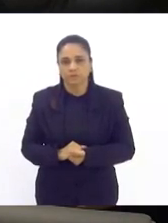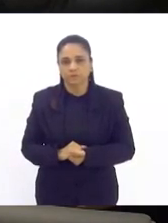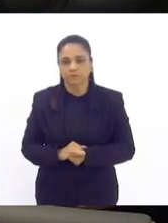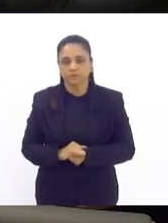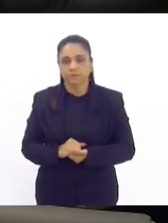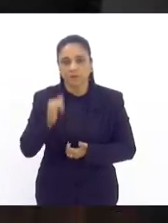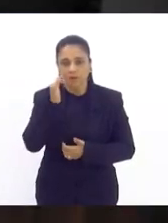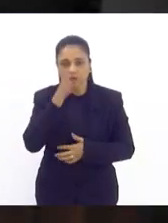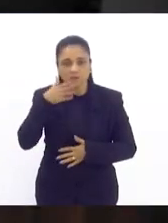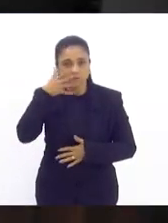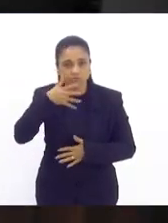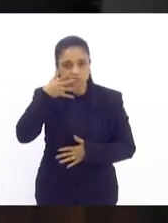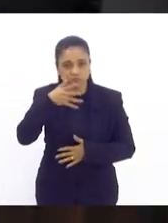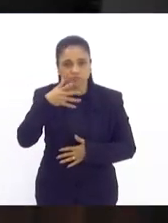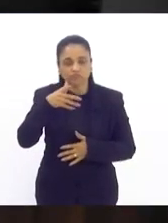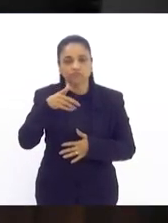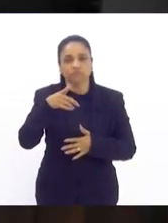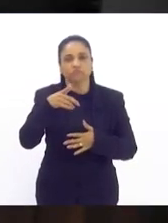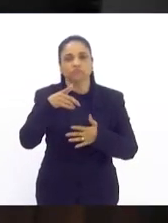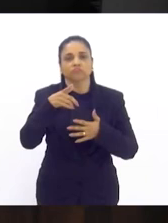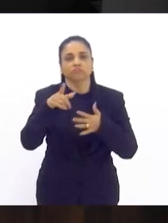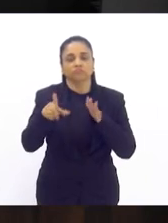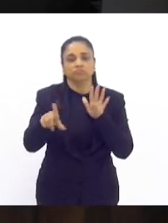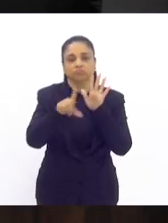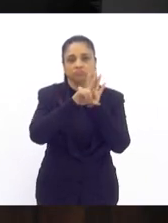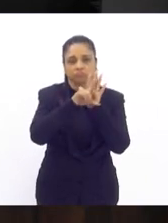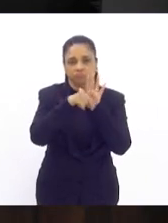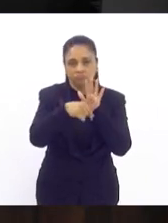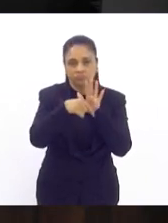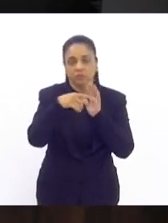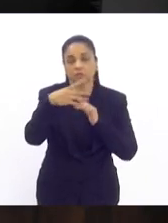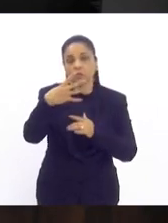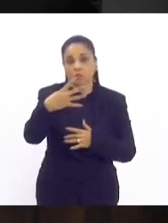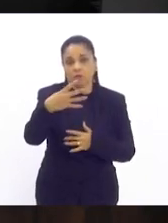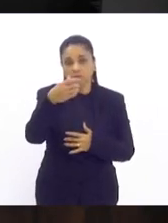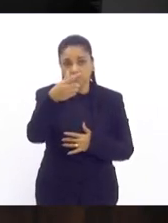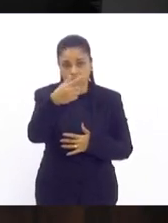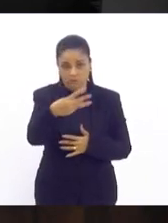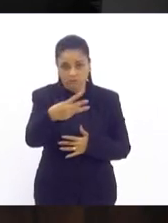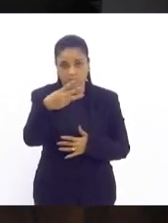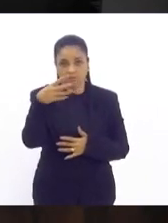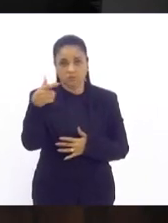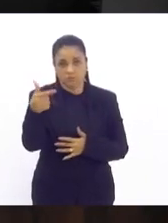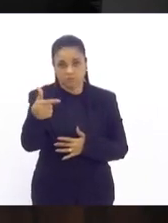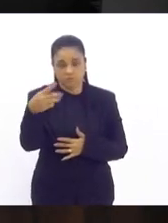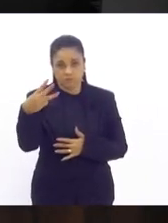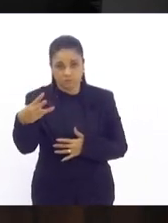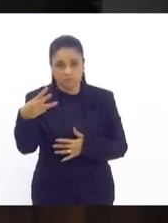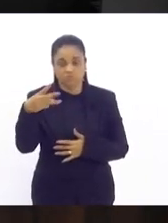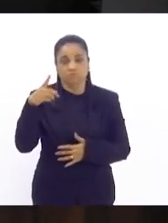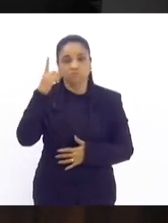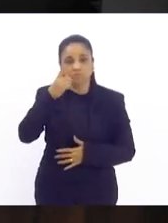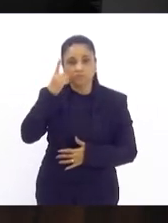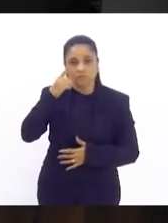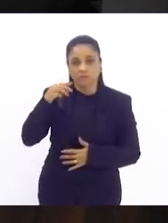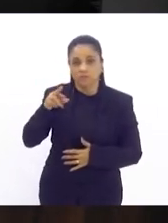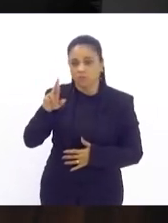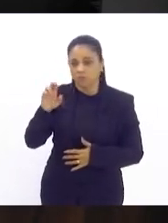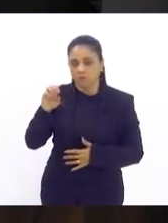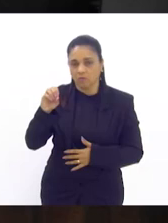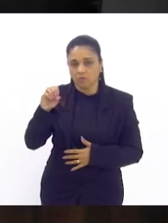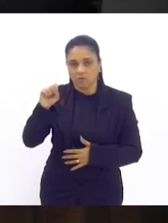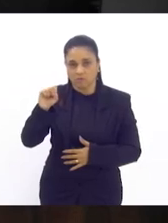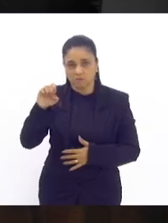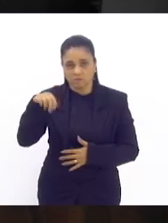anuncie indicação Legislativa número 43 2023 de autoria do deputado Rosenberg Reis que Solicito aos